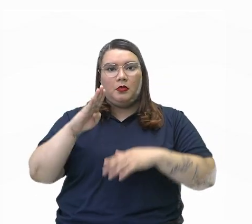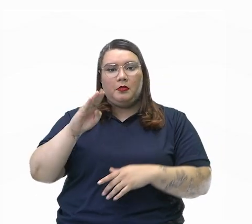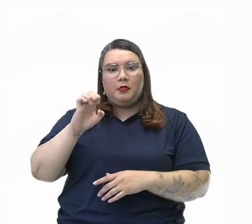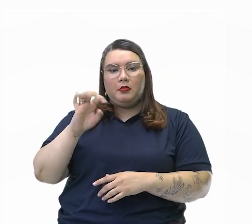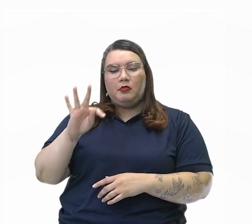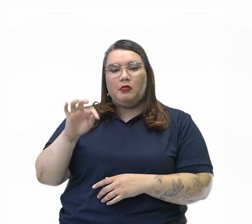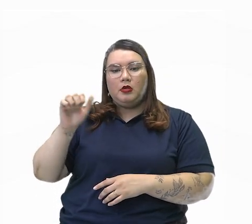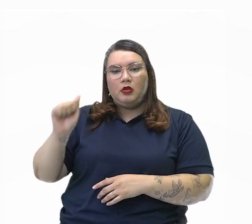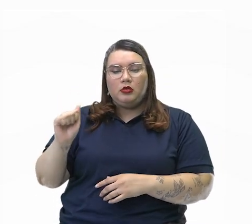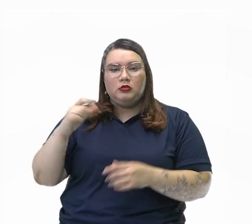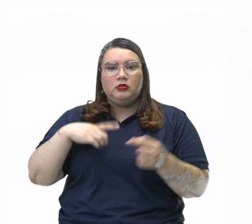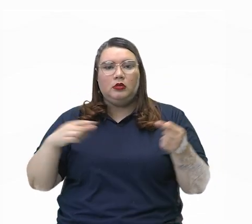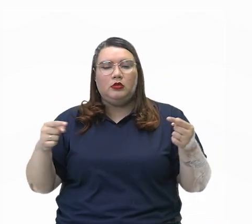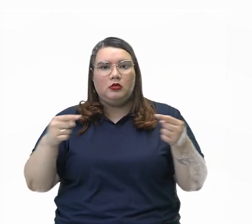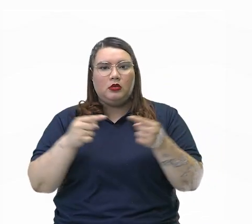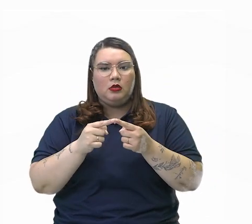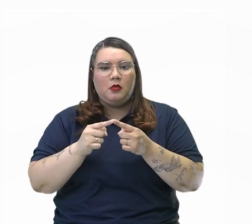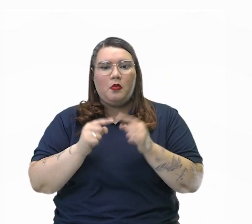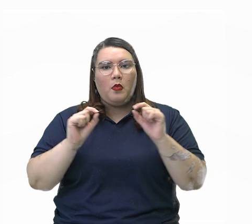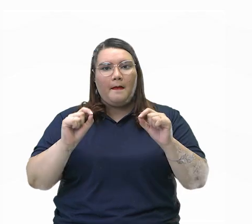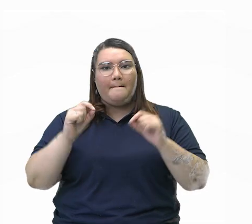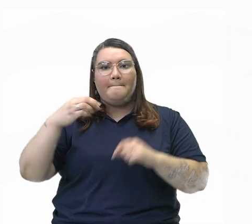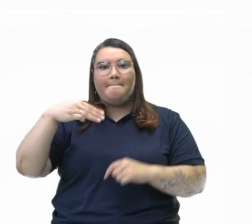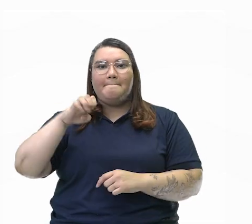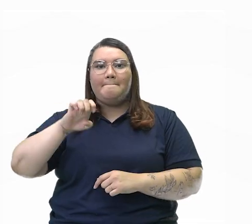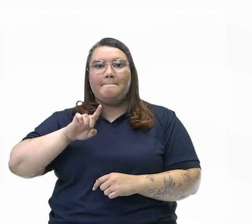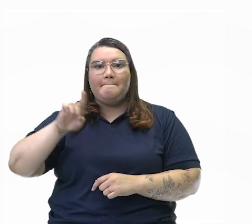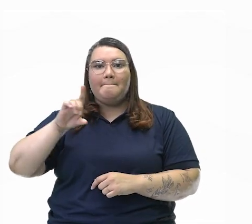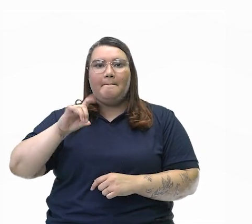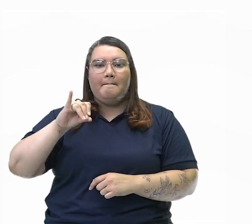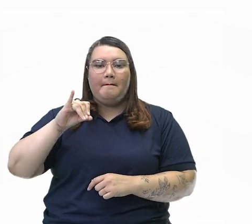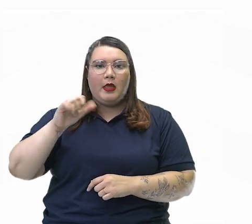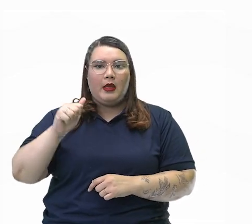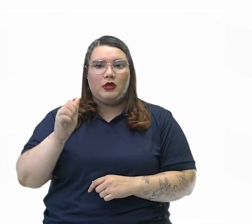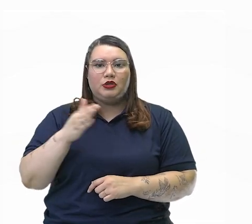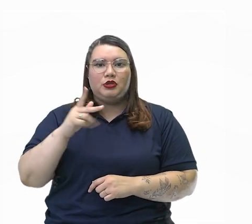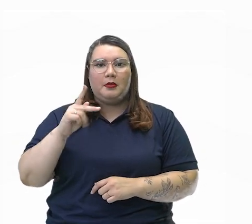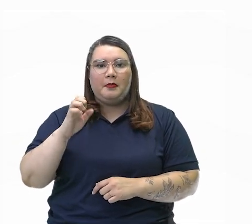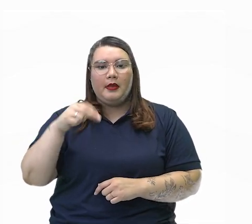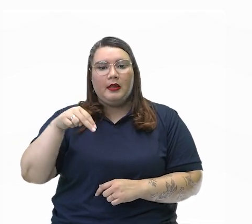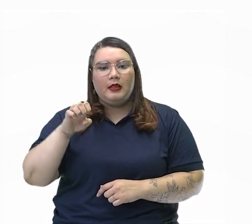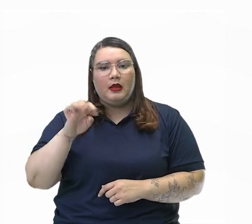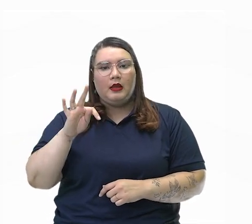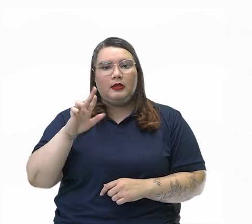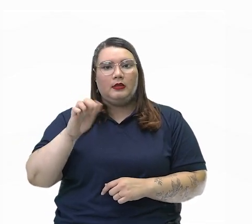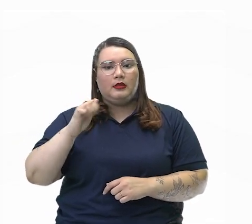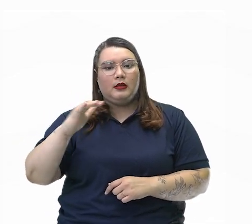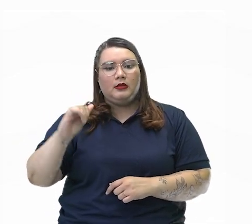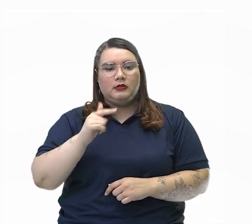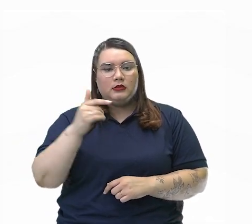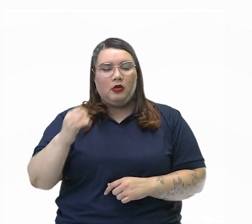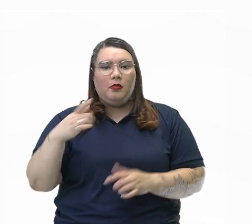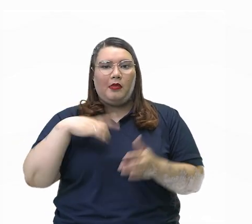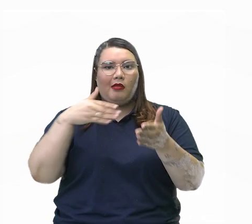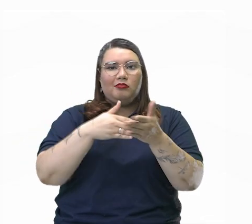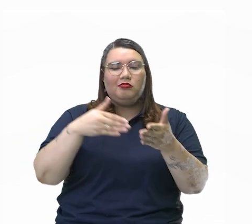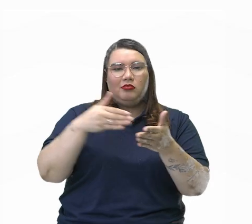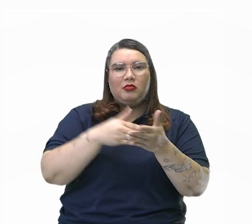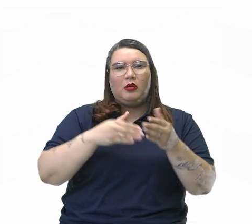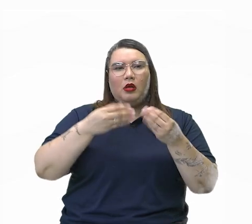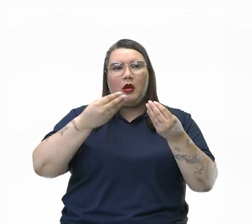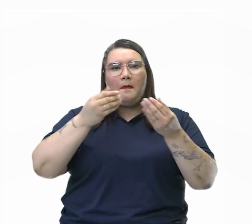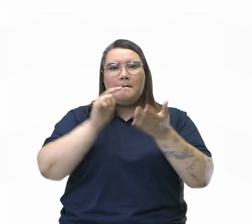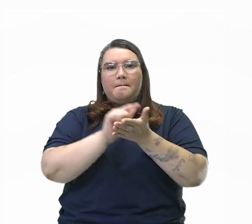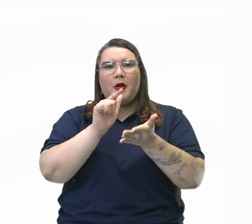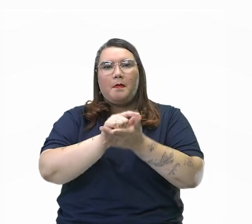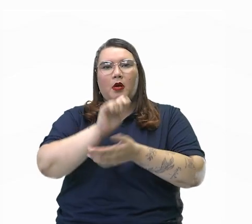beta, ela tem uma média penetração, barrada por alumínio. Já as radiações